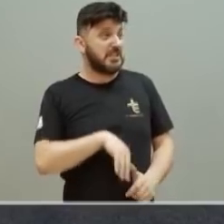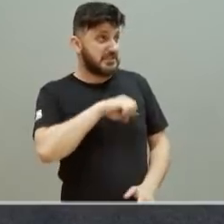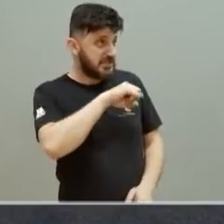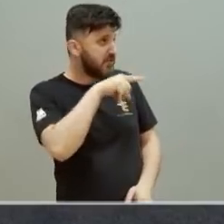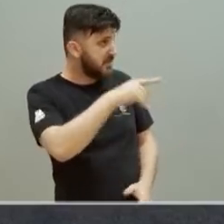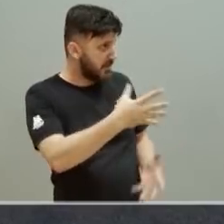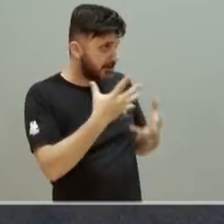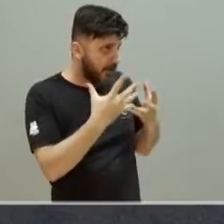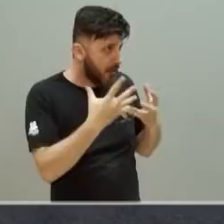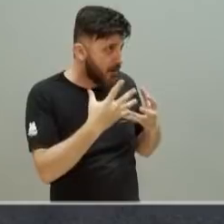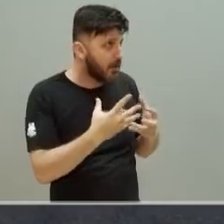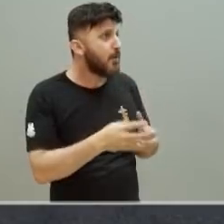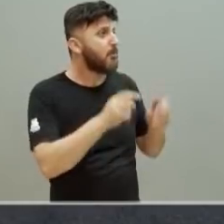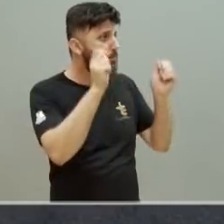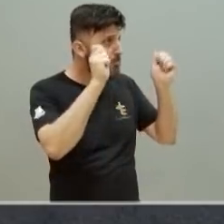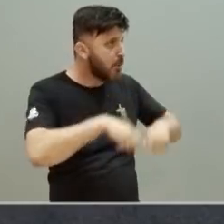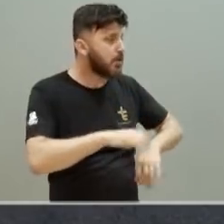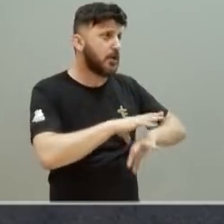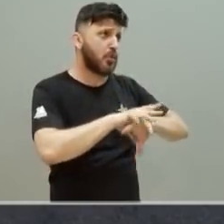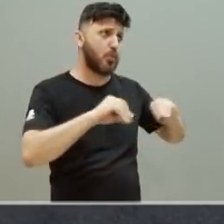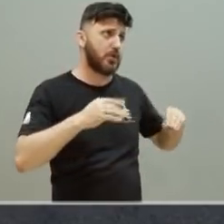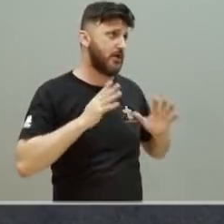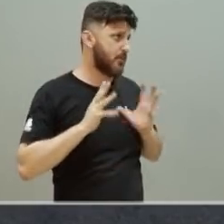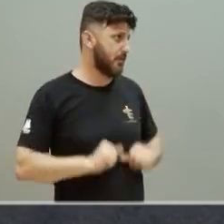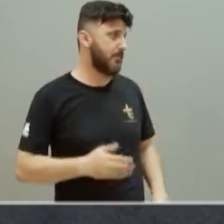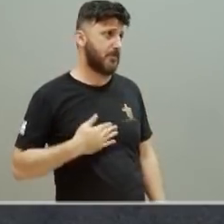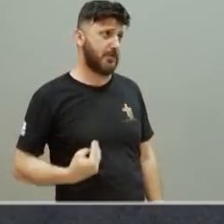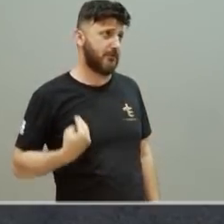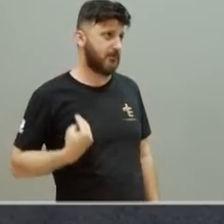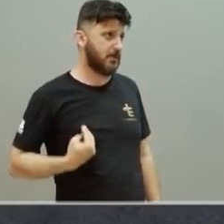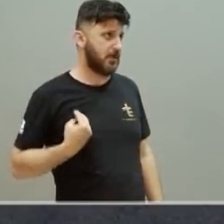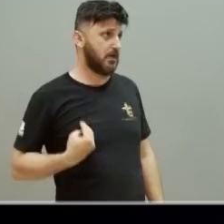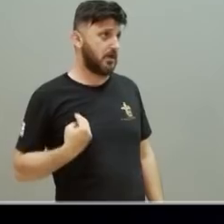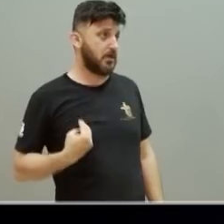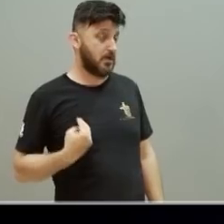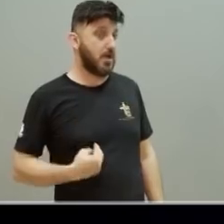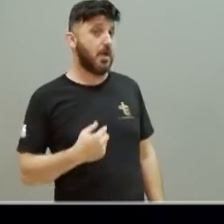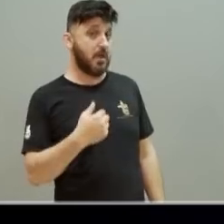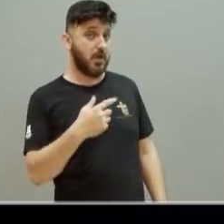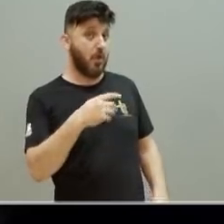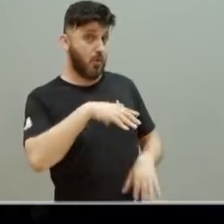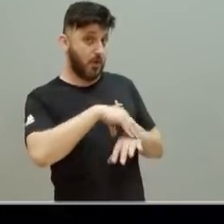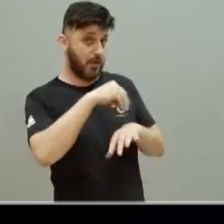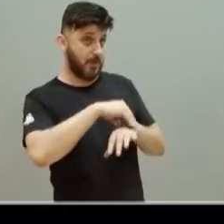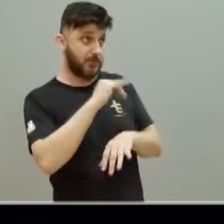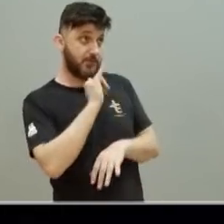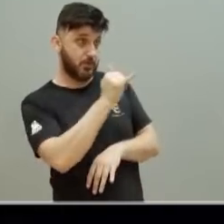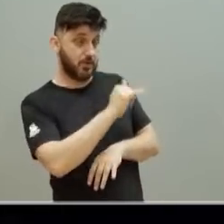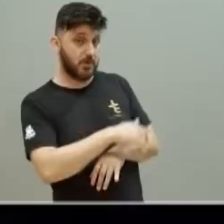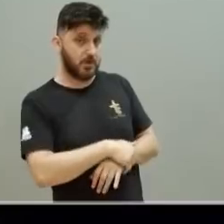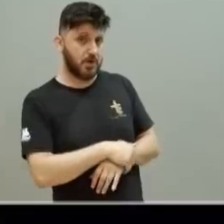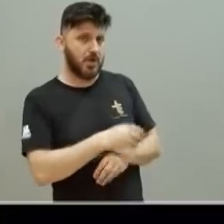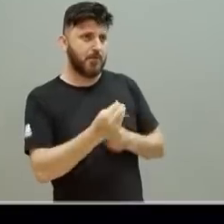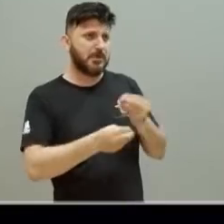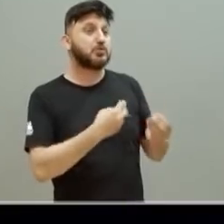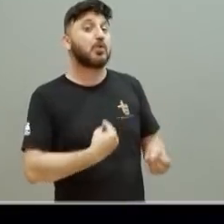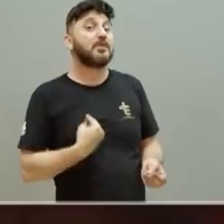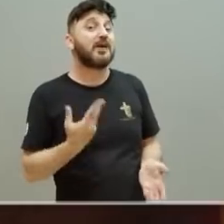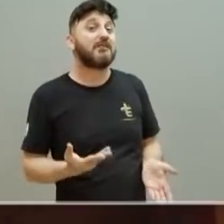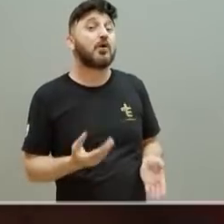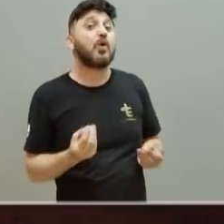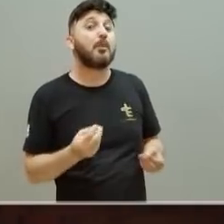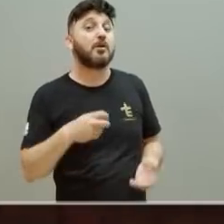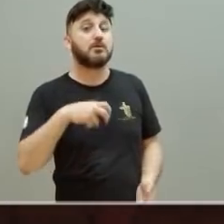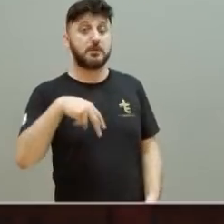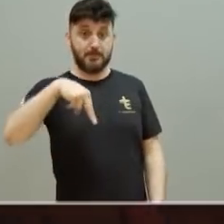Senhor quiser, o Senhor pode me curar, disse o leproso para Jesus. Mas que jeito que o leproso estava?